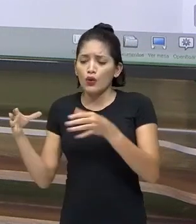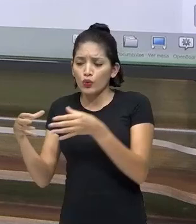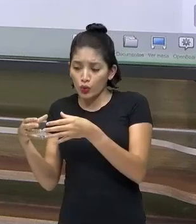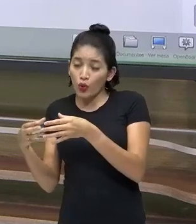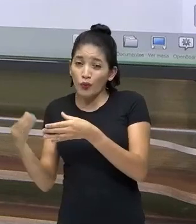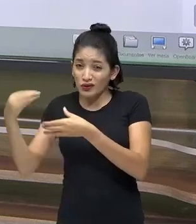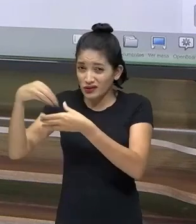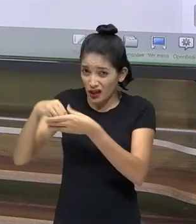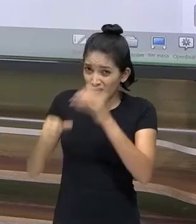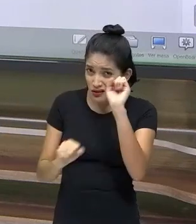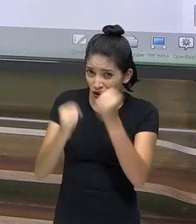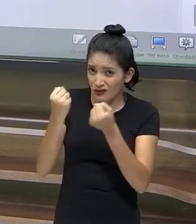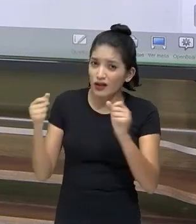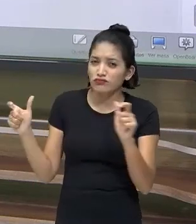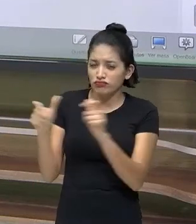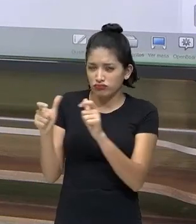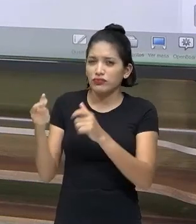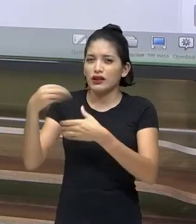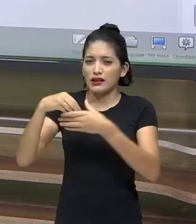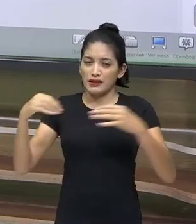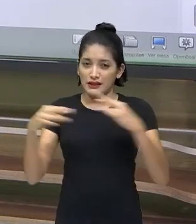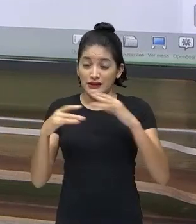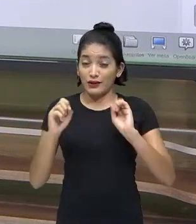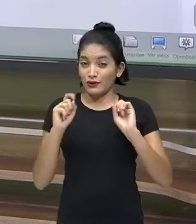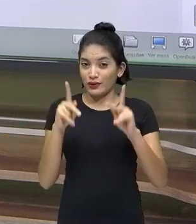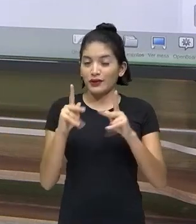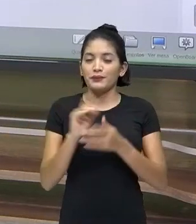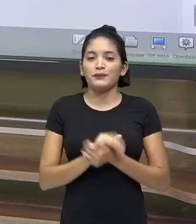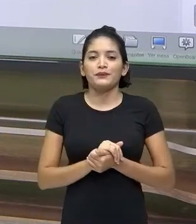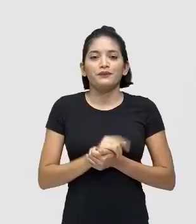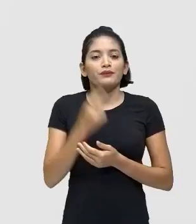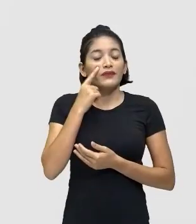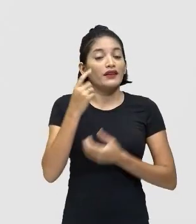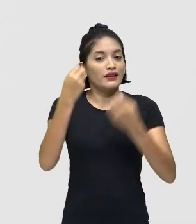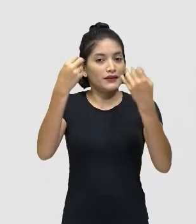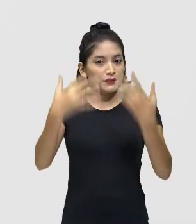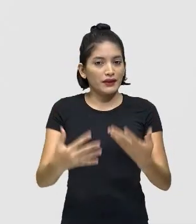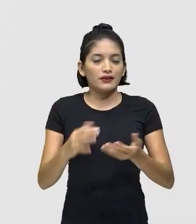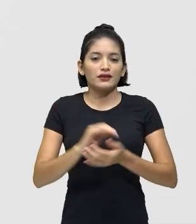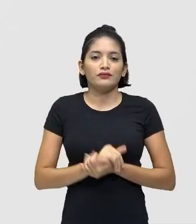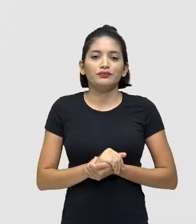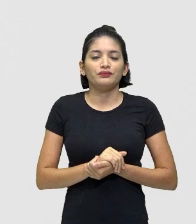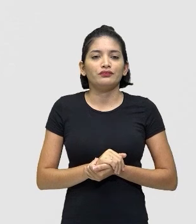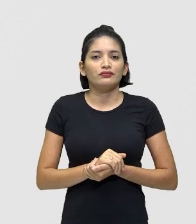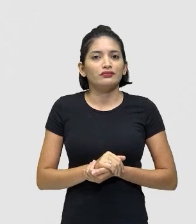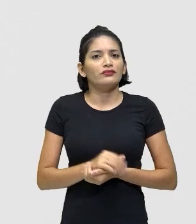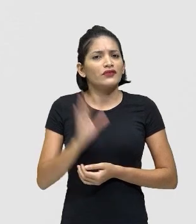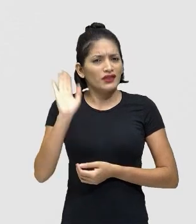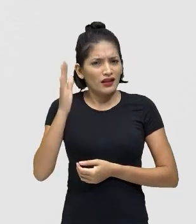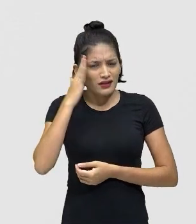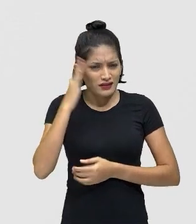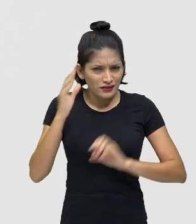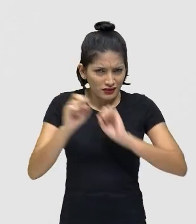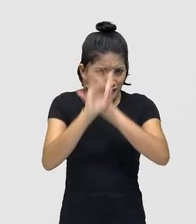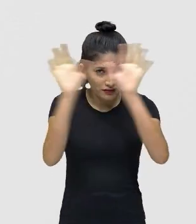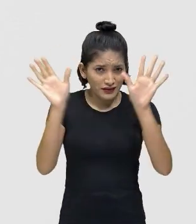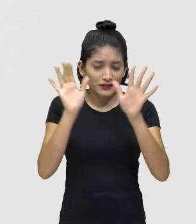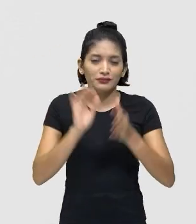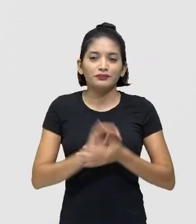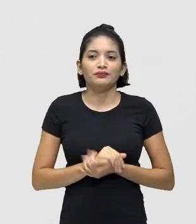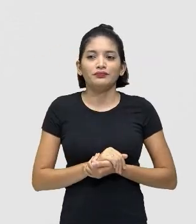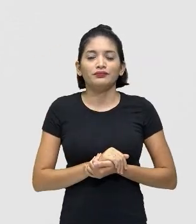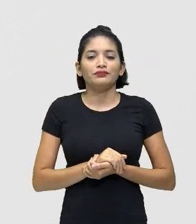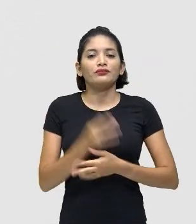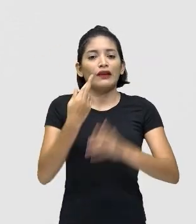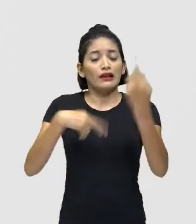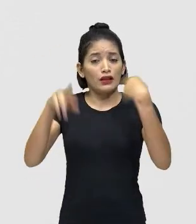as poucas fábricas nas cidades. Tá bom? Então, vamos lá ao comentário. Deu para esclarecer aí, Emanuel? Vamos lá? Então,